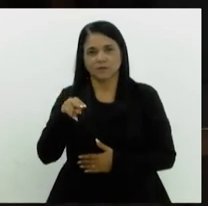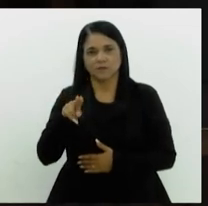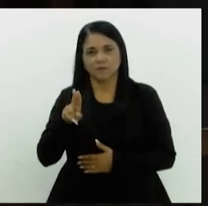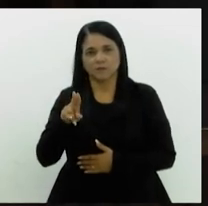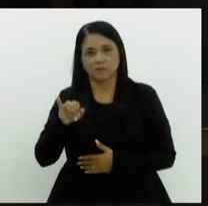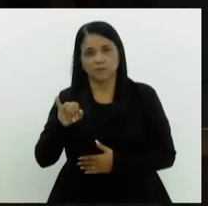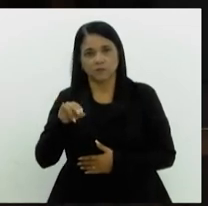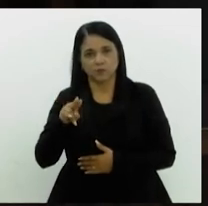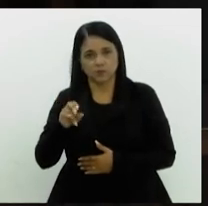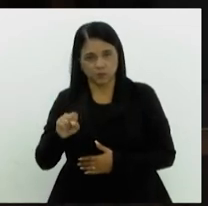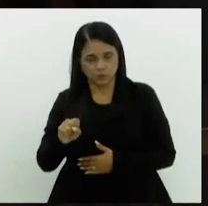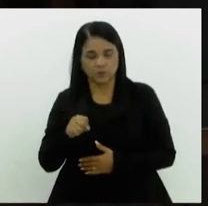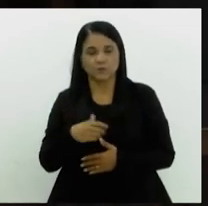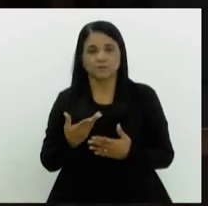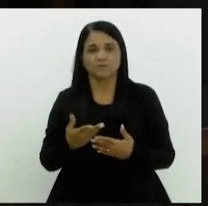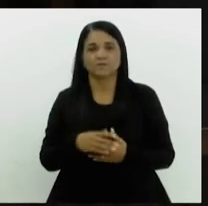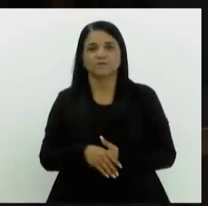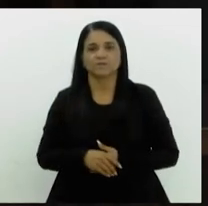Vinícius Rosolino.